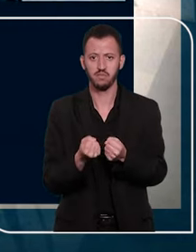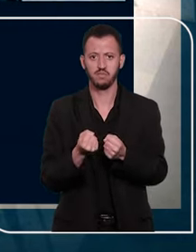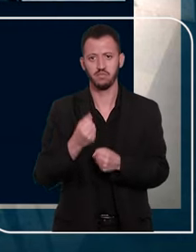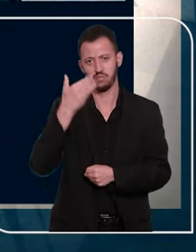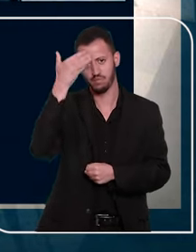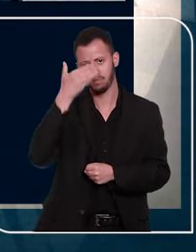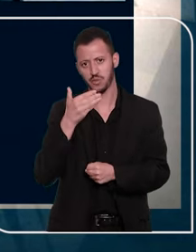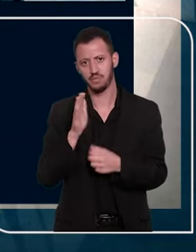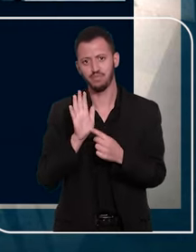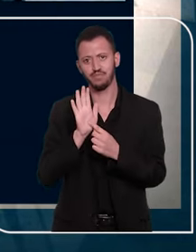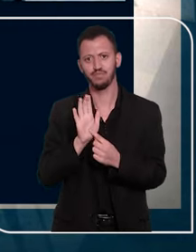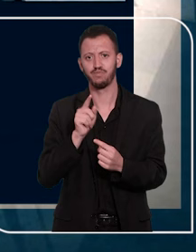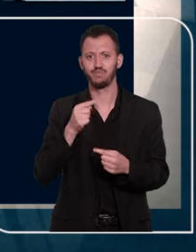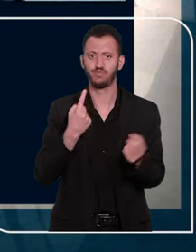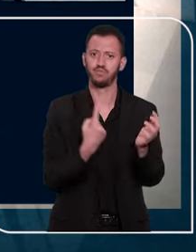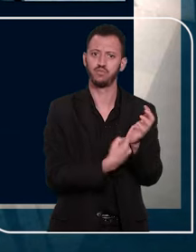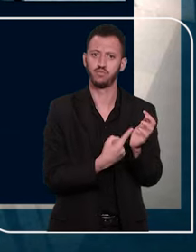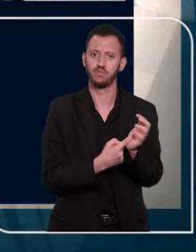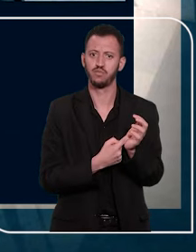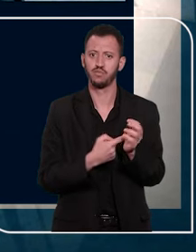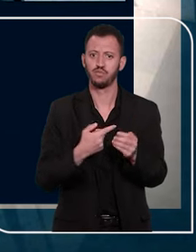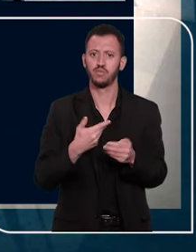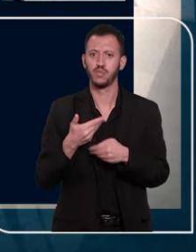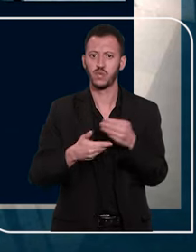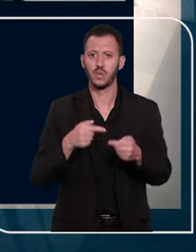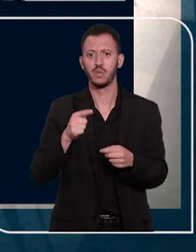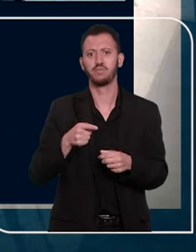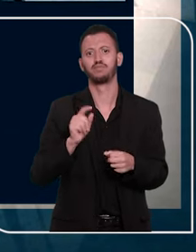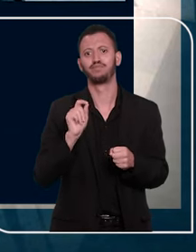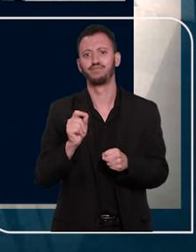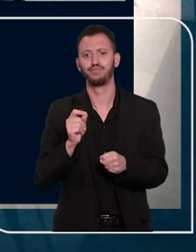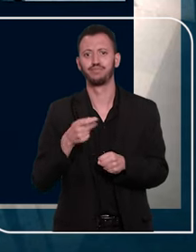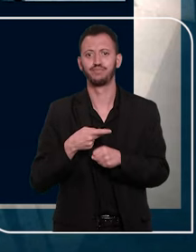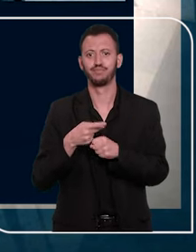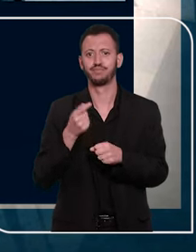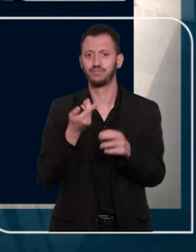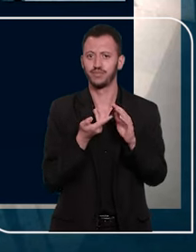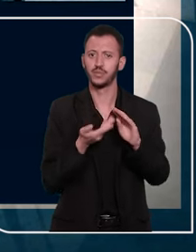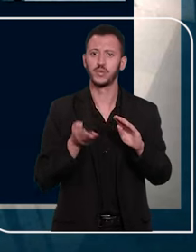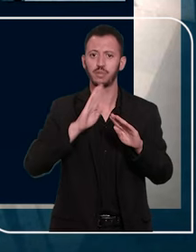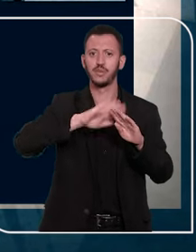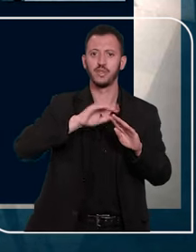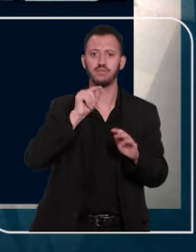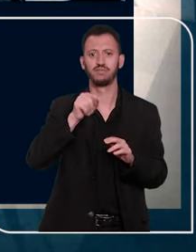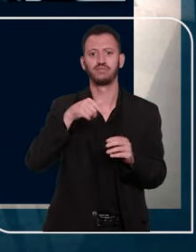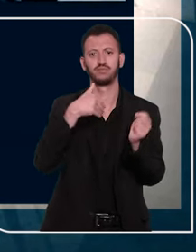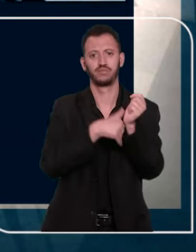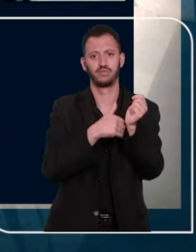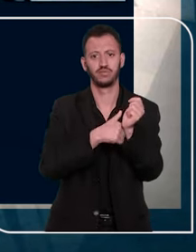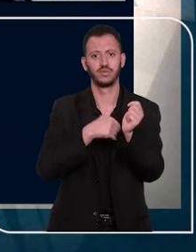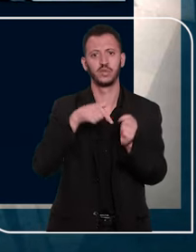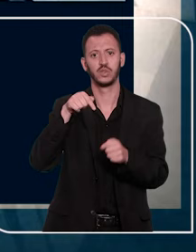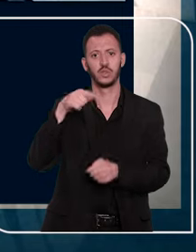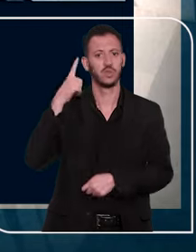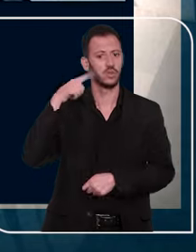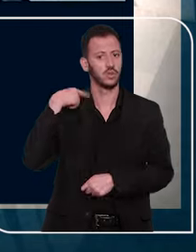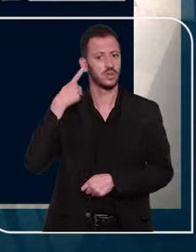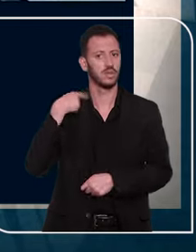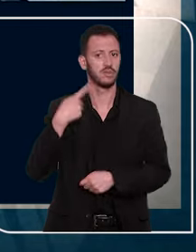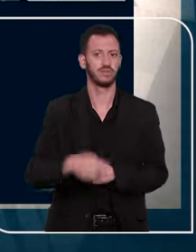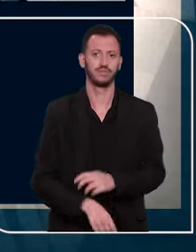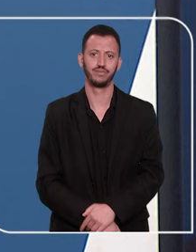inadmissível a prova proveniente de acordo de colaboração premiada firmado com violação do sigilo profissional